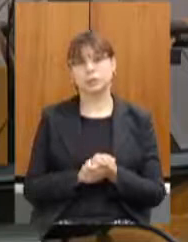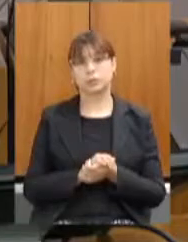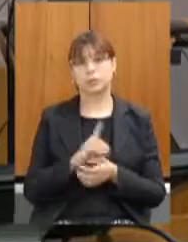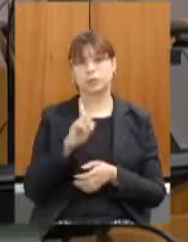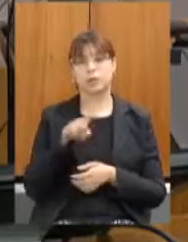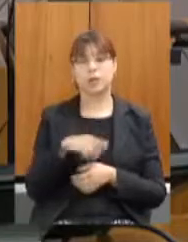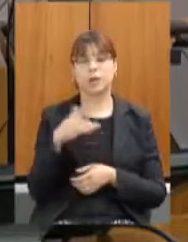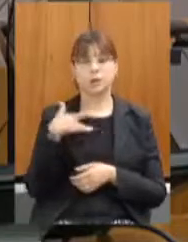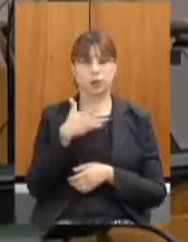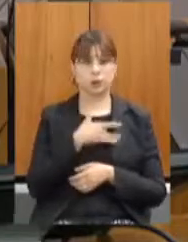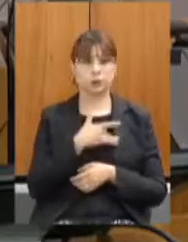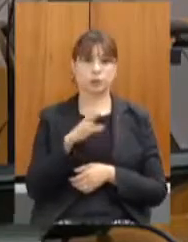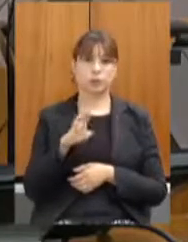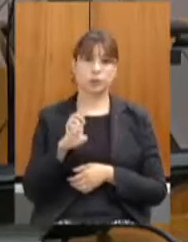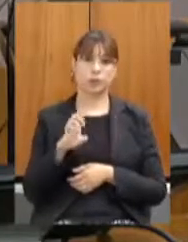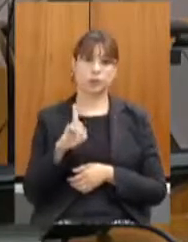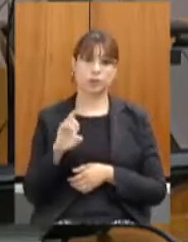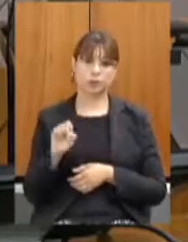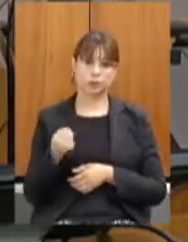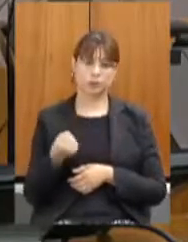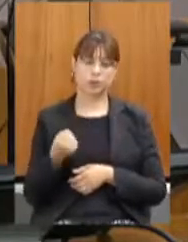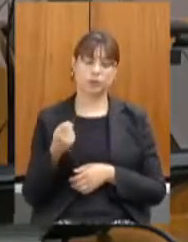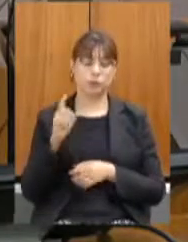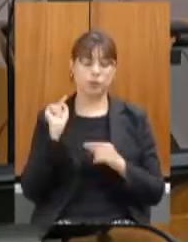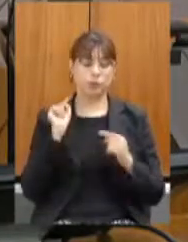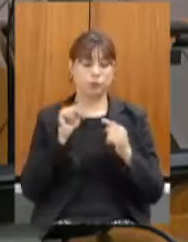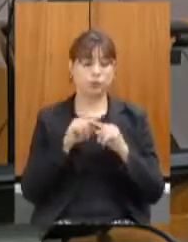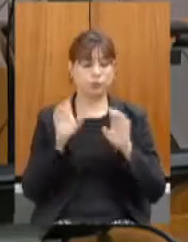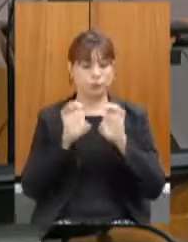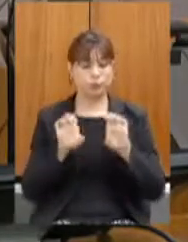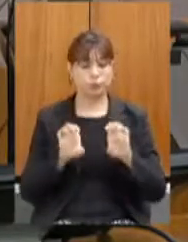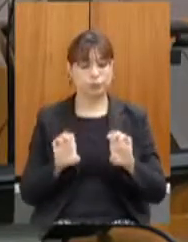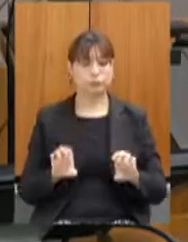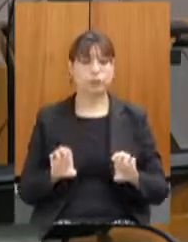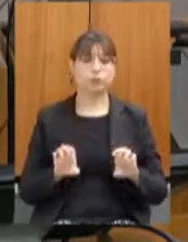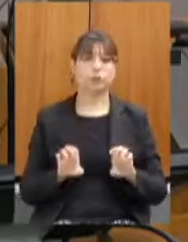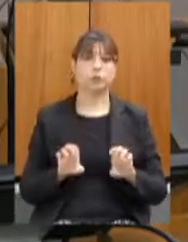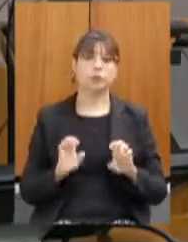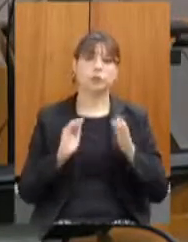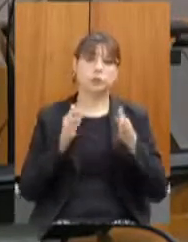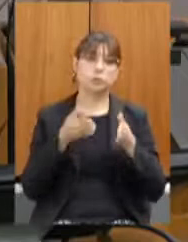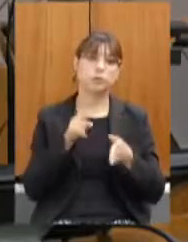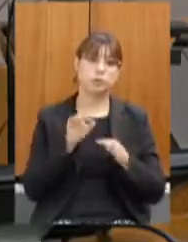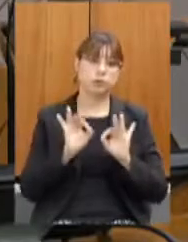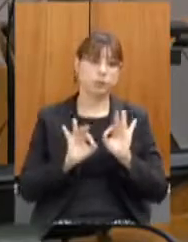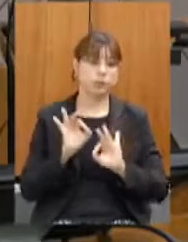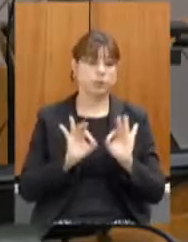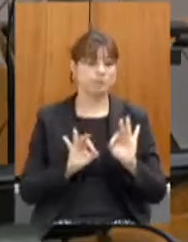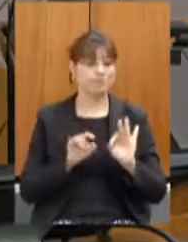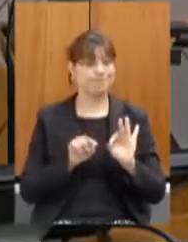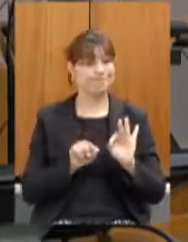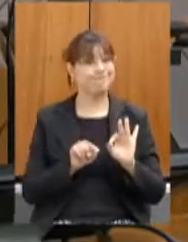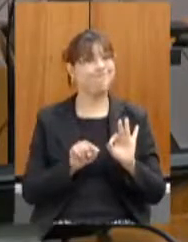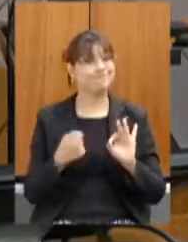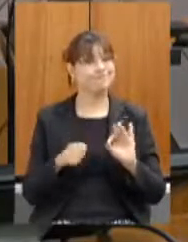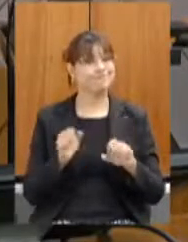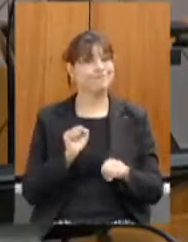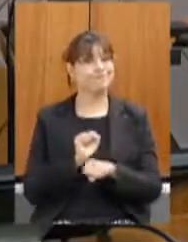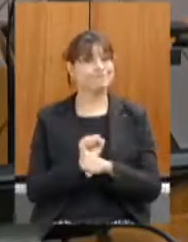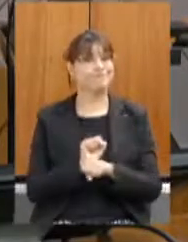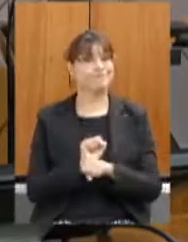um dos programas nós que era o objetivo é estruturar atenção primária esse programa ele teve que sem interrompido porque